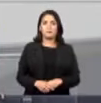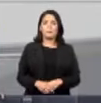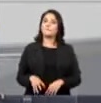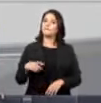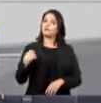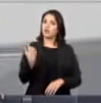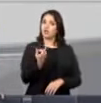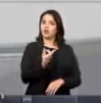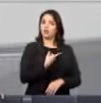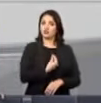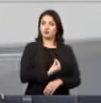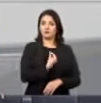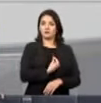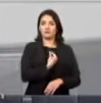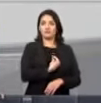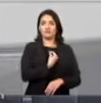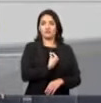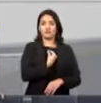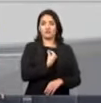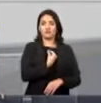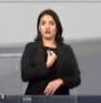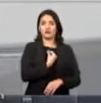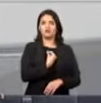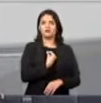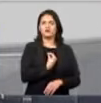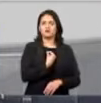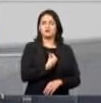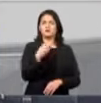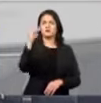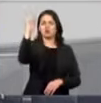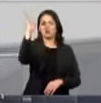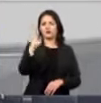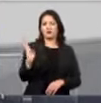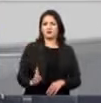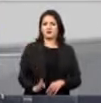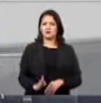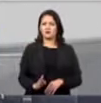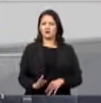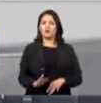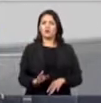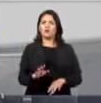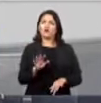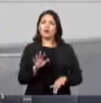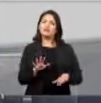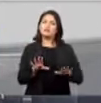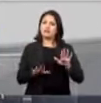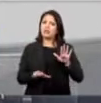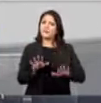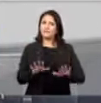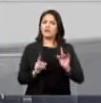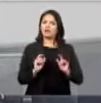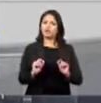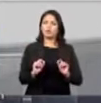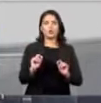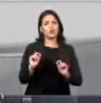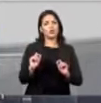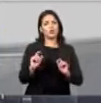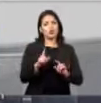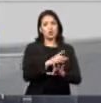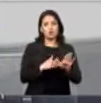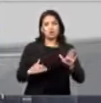estamos vivendo no Brasil depende muito, mas muito, de que todos os esforços por todos